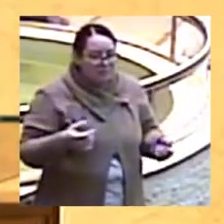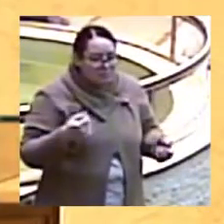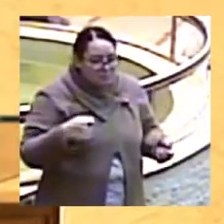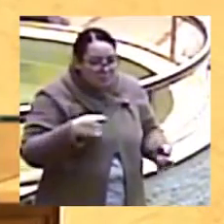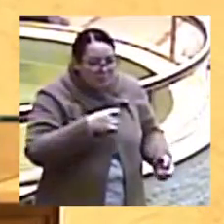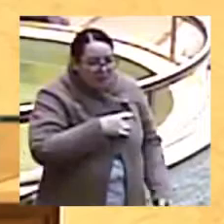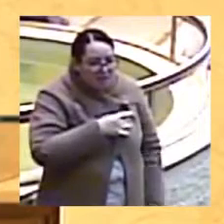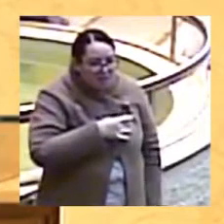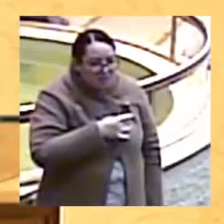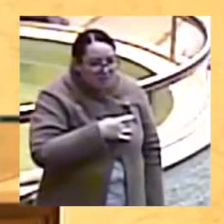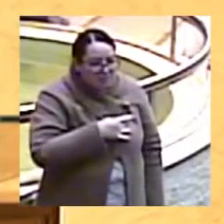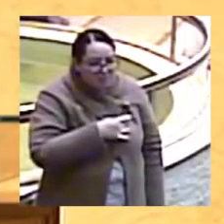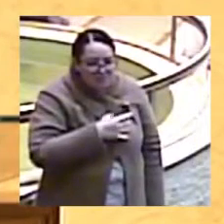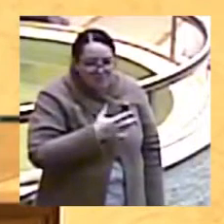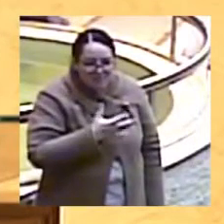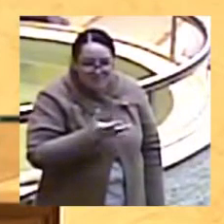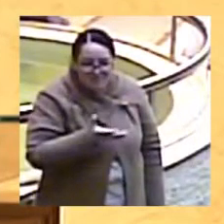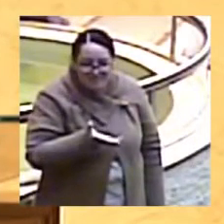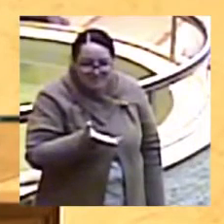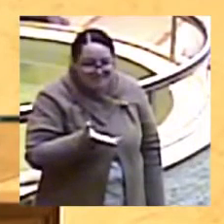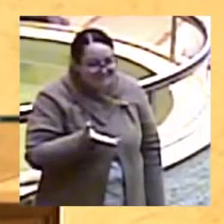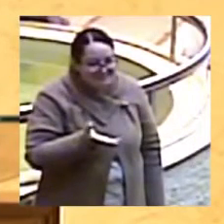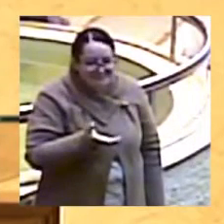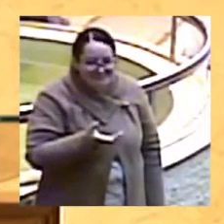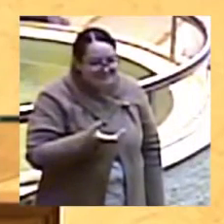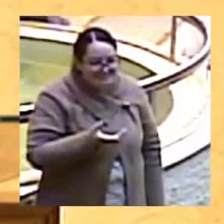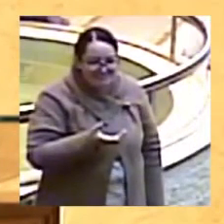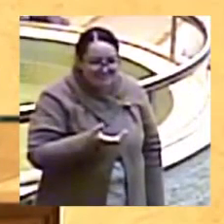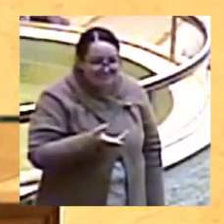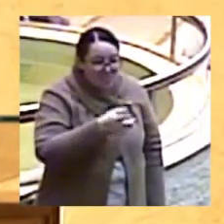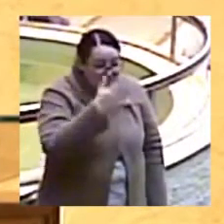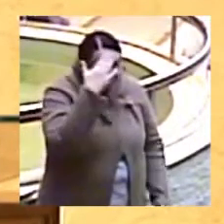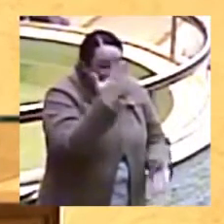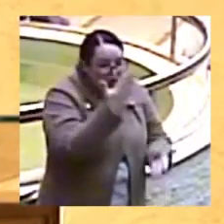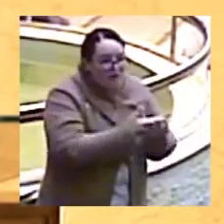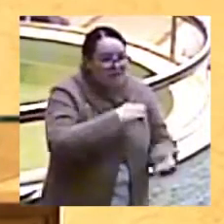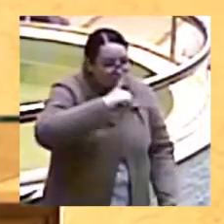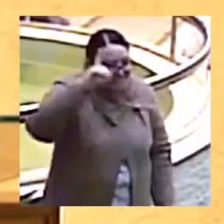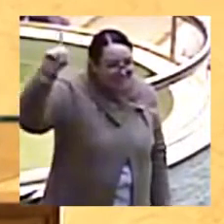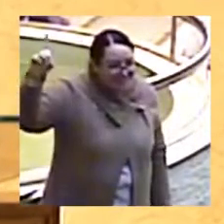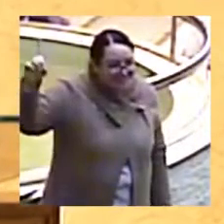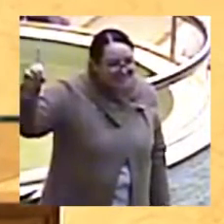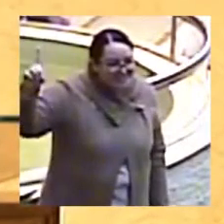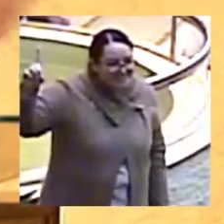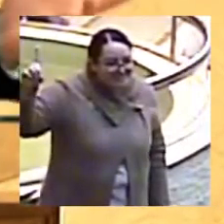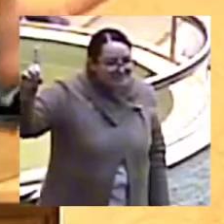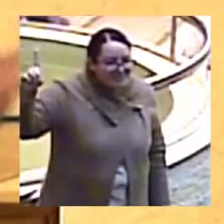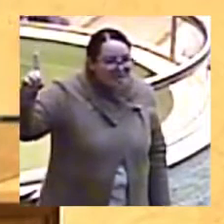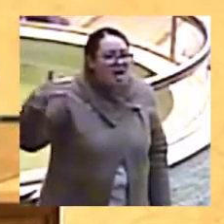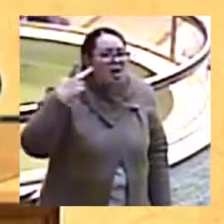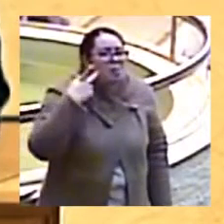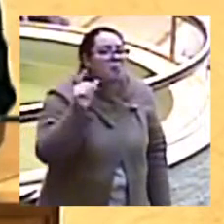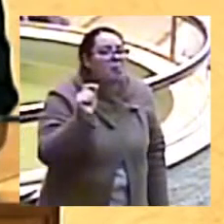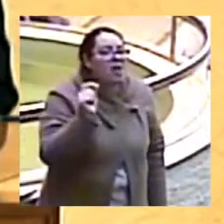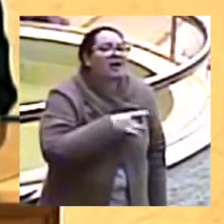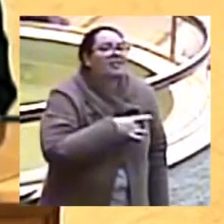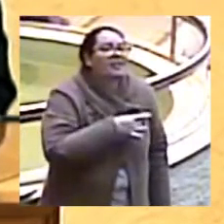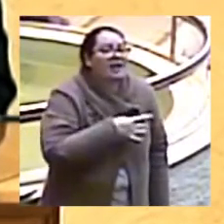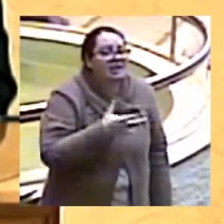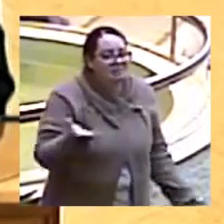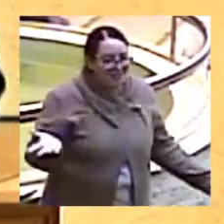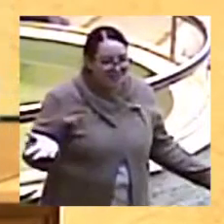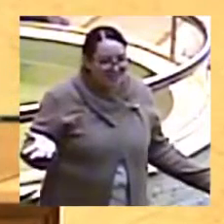terceira tese, nesse texto bíblico, porque, ele confia, no todo poderoso, mesmo, com os fundamentos, destruídos,